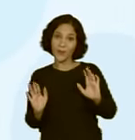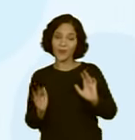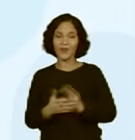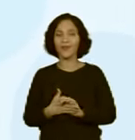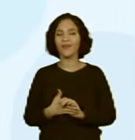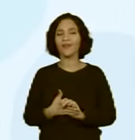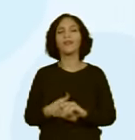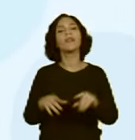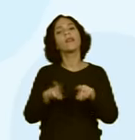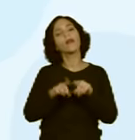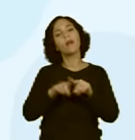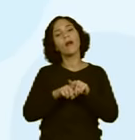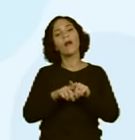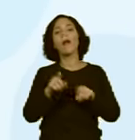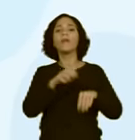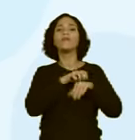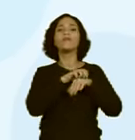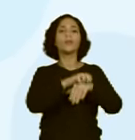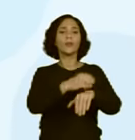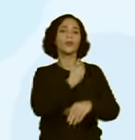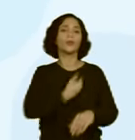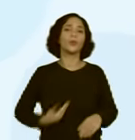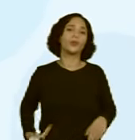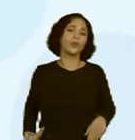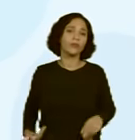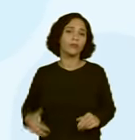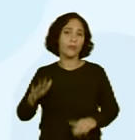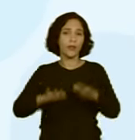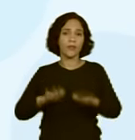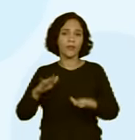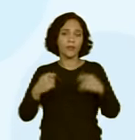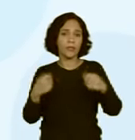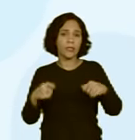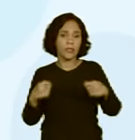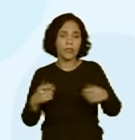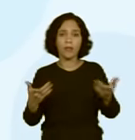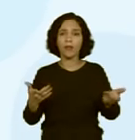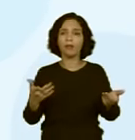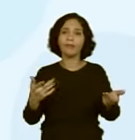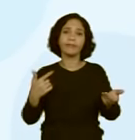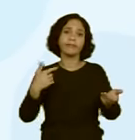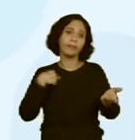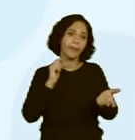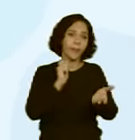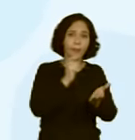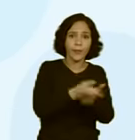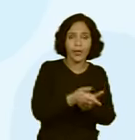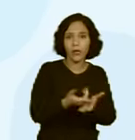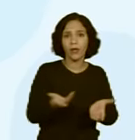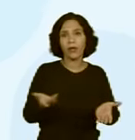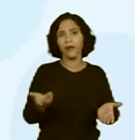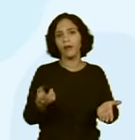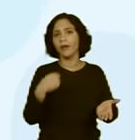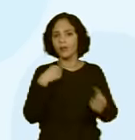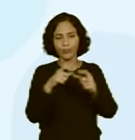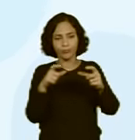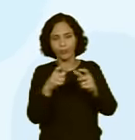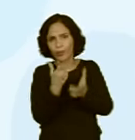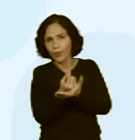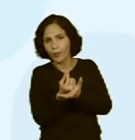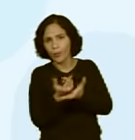né? E também transporte público, né? Que você, Sim. às vezes, precisa, né, investir no